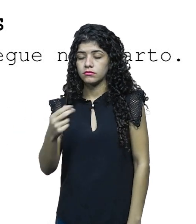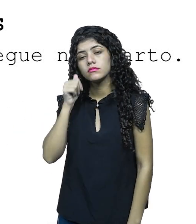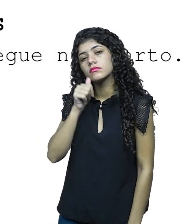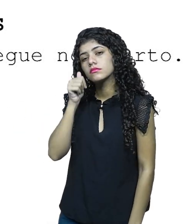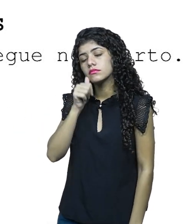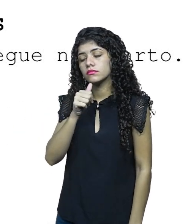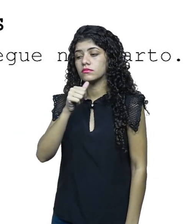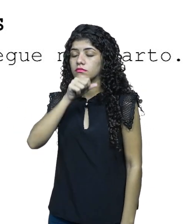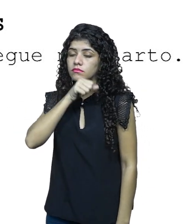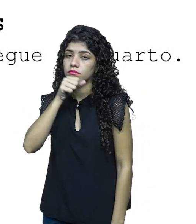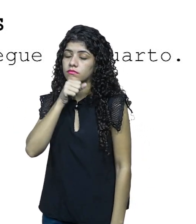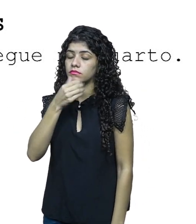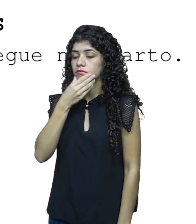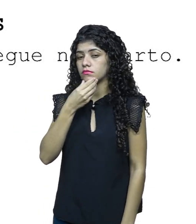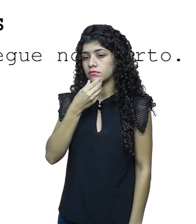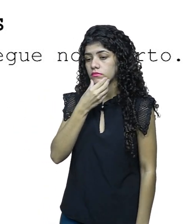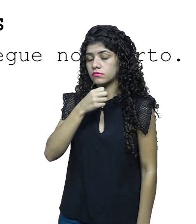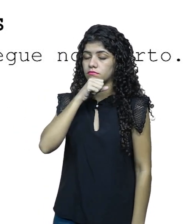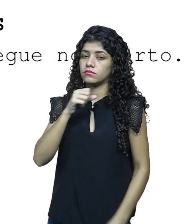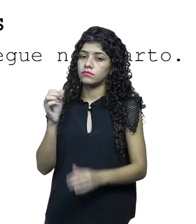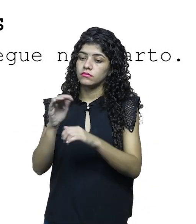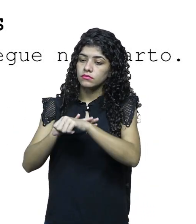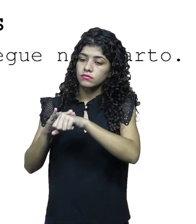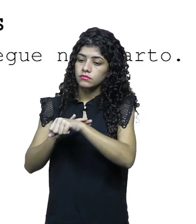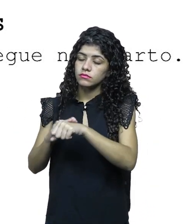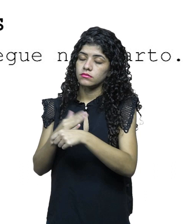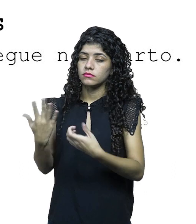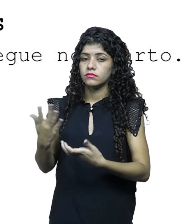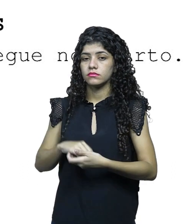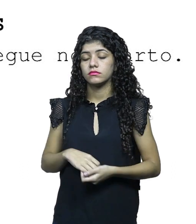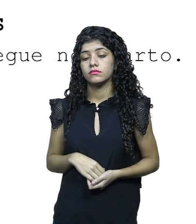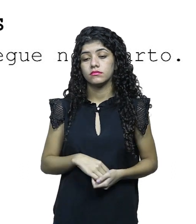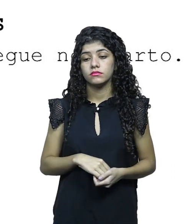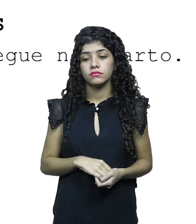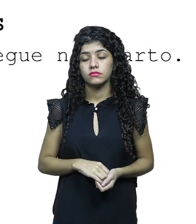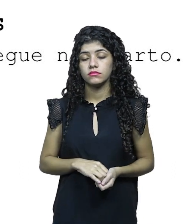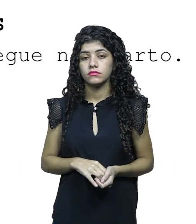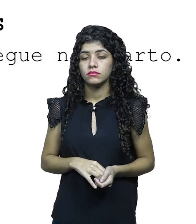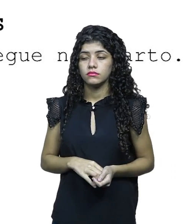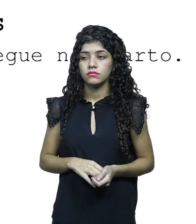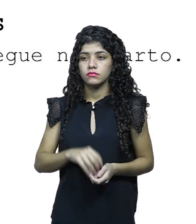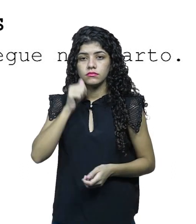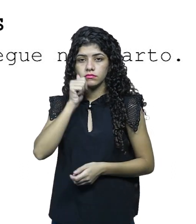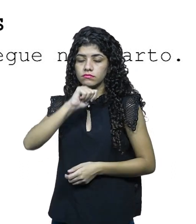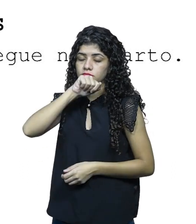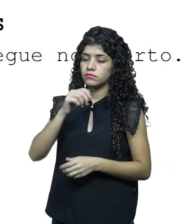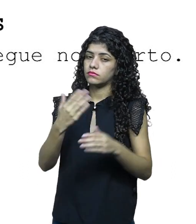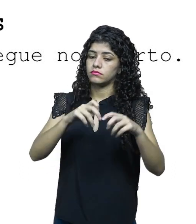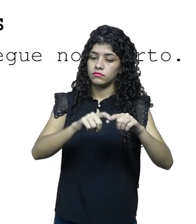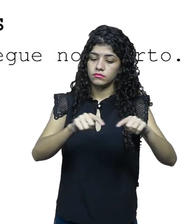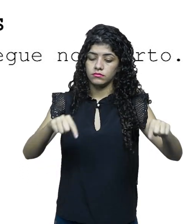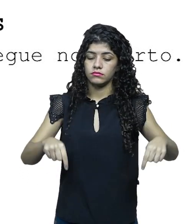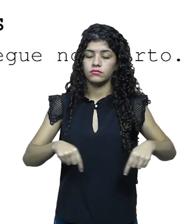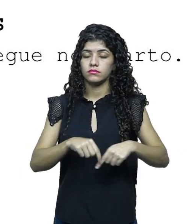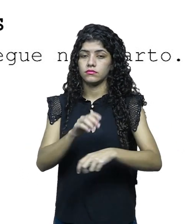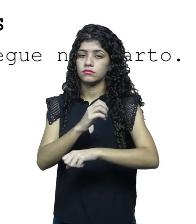Digamos que elas estão conversando, falando mal da mãe, que é a mãe da filha, a filha da avó. E aí, a mãe está